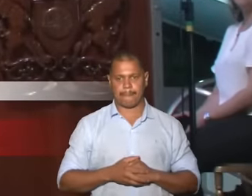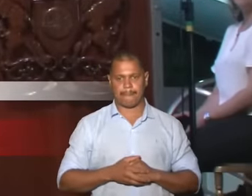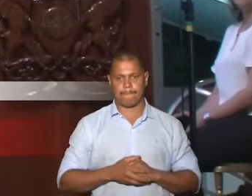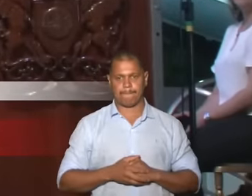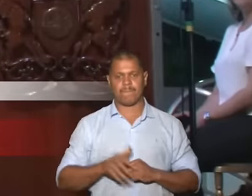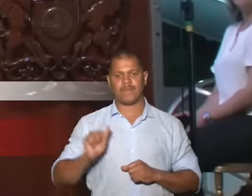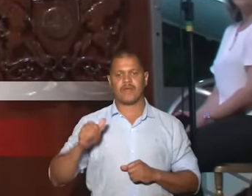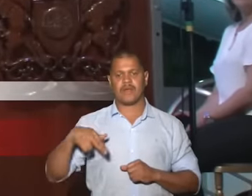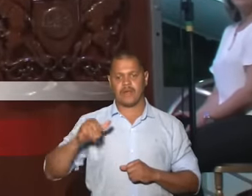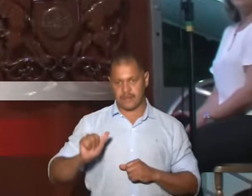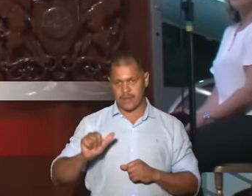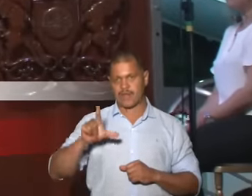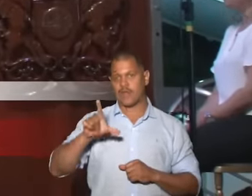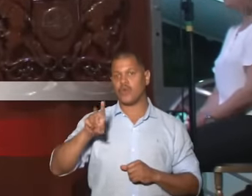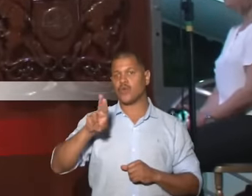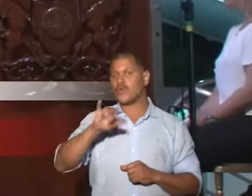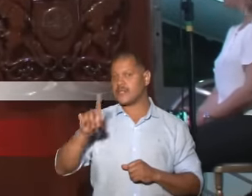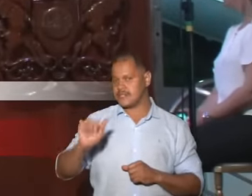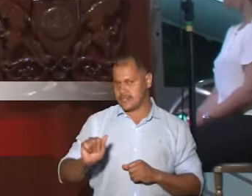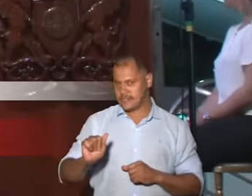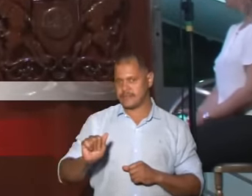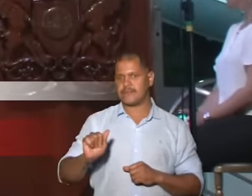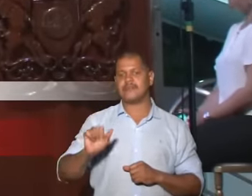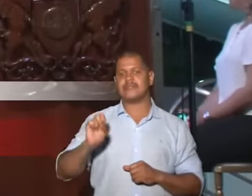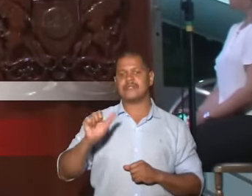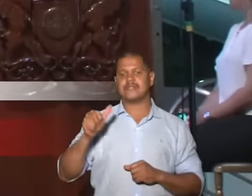Ana Luísa dos Santos.